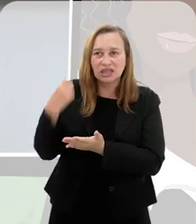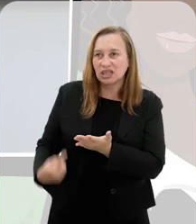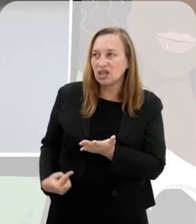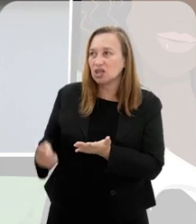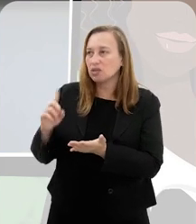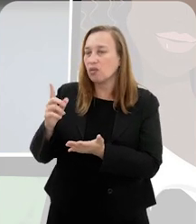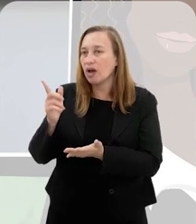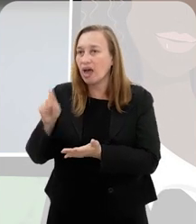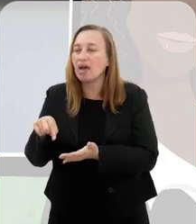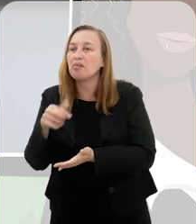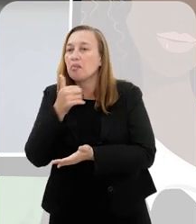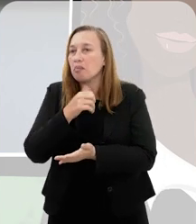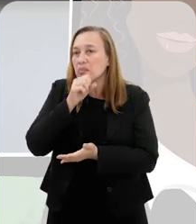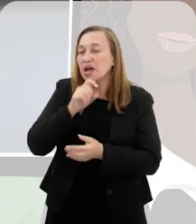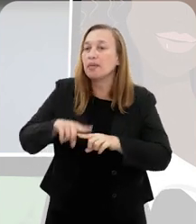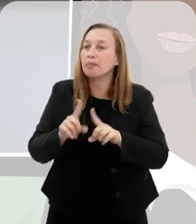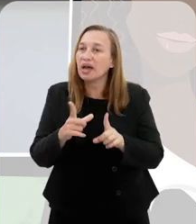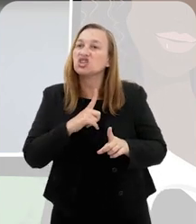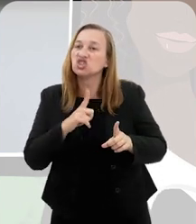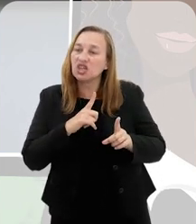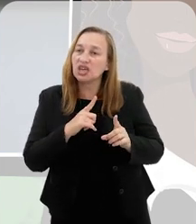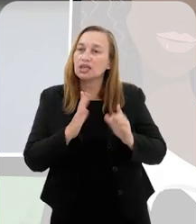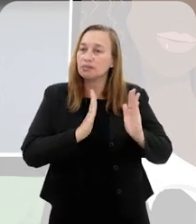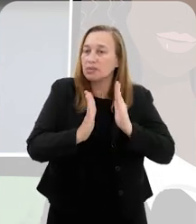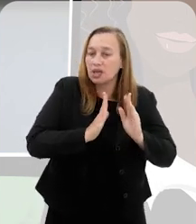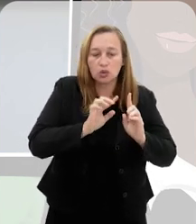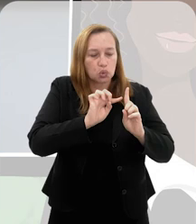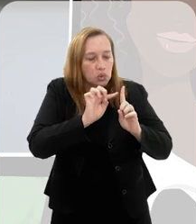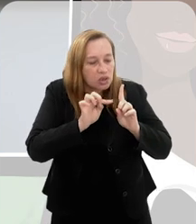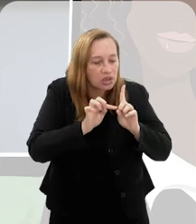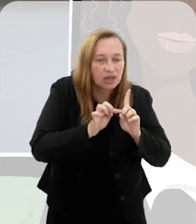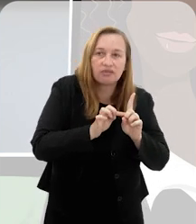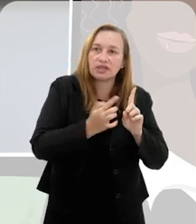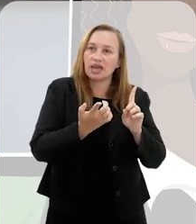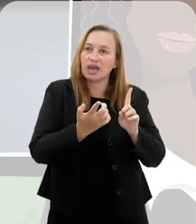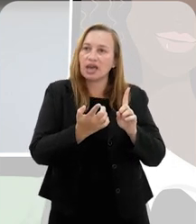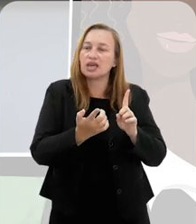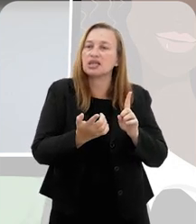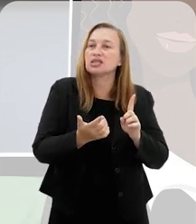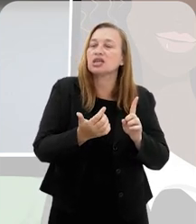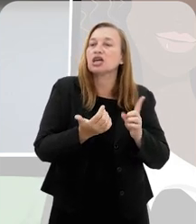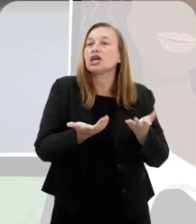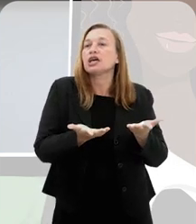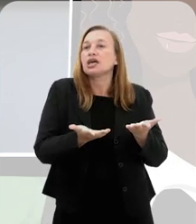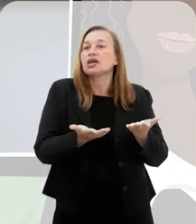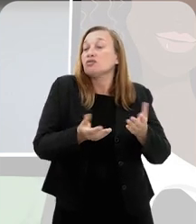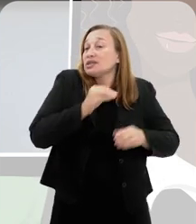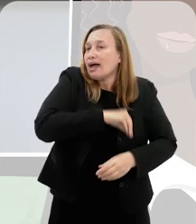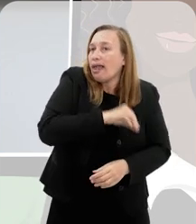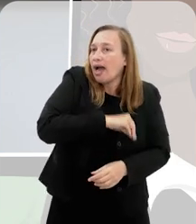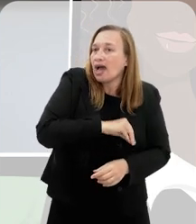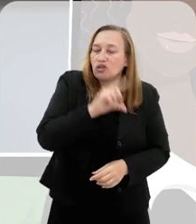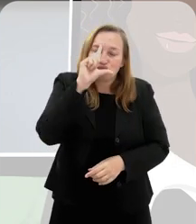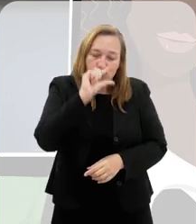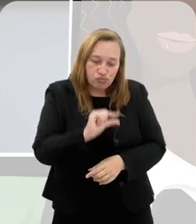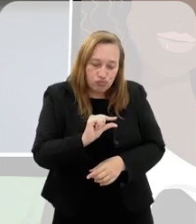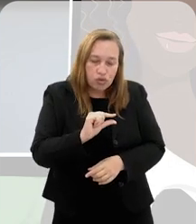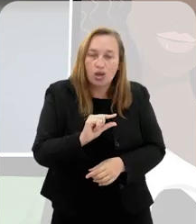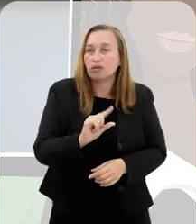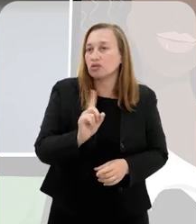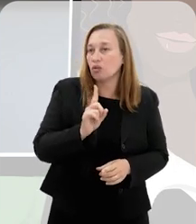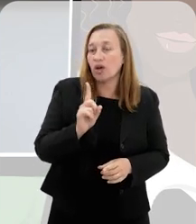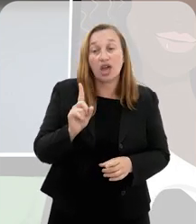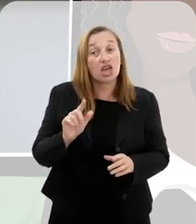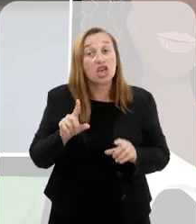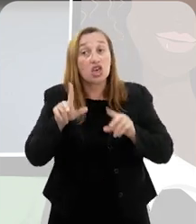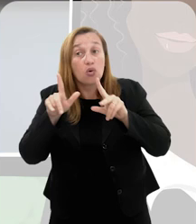falou, não é mãe, mas existe essa questão também da maternidade, da jornada dupla, dos salários que muitas